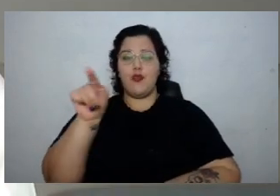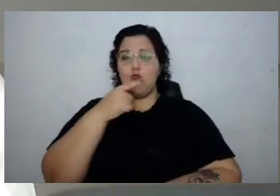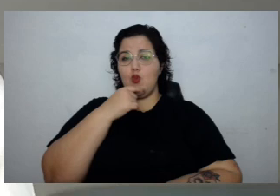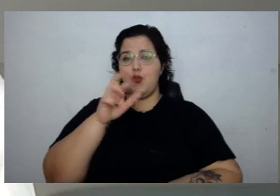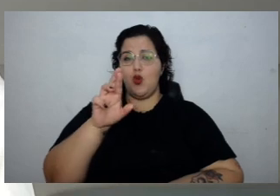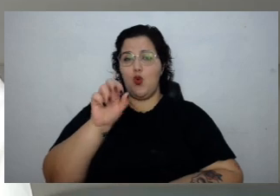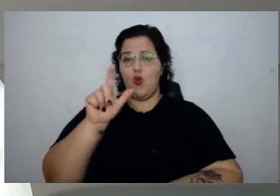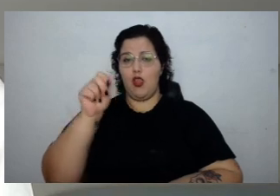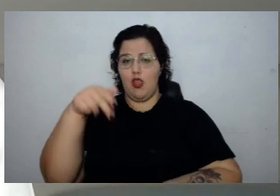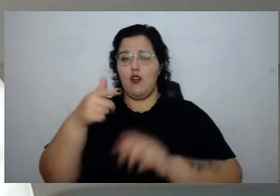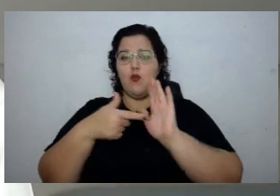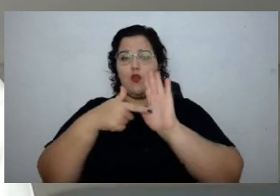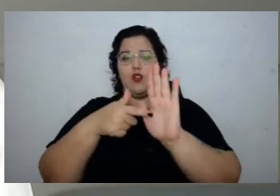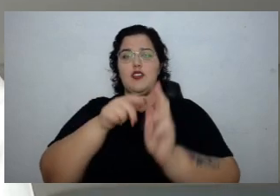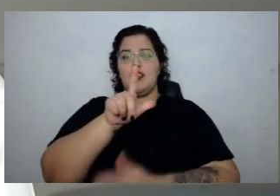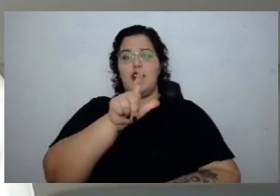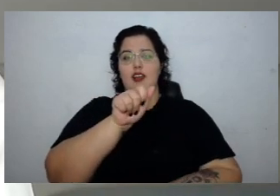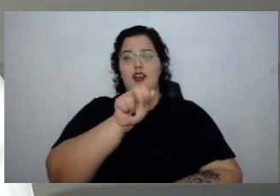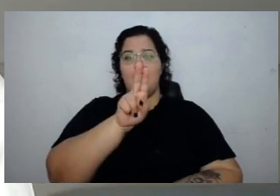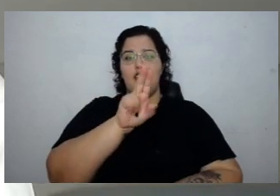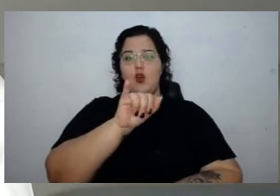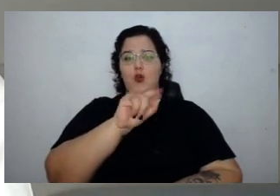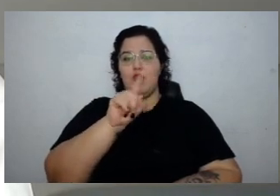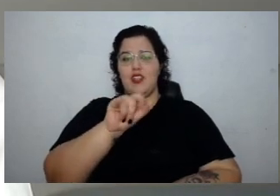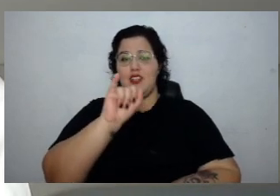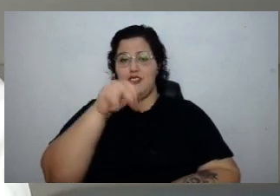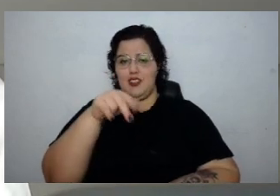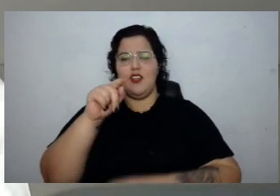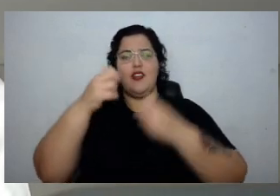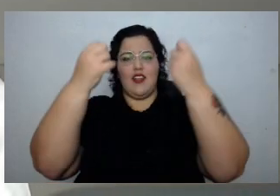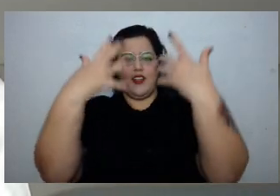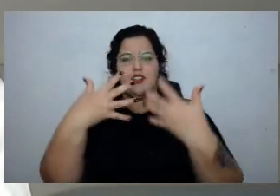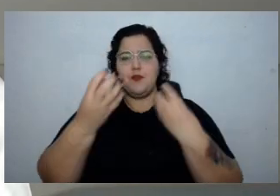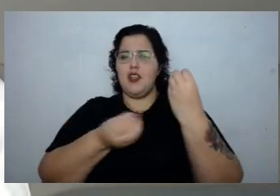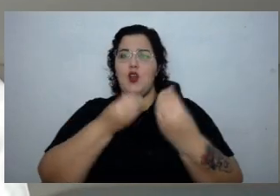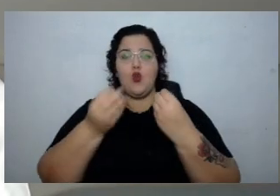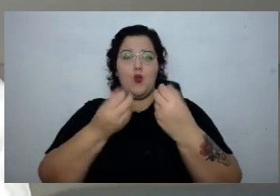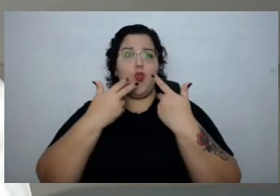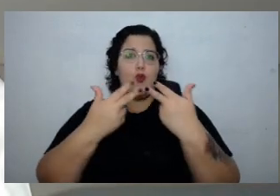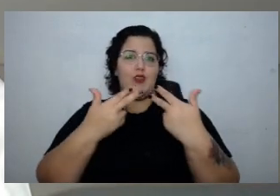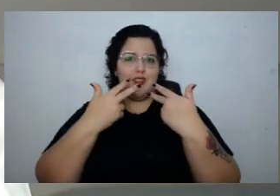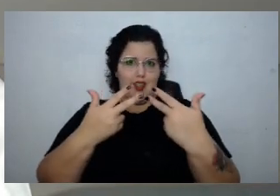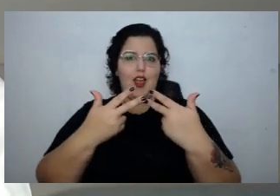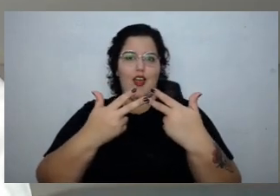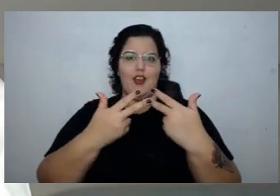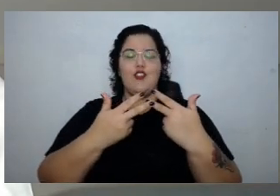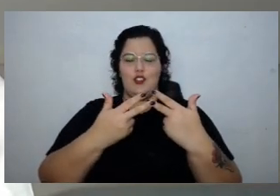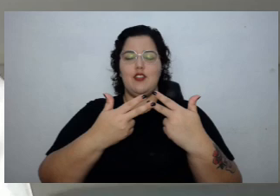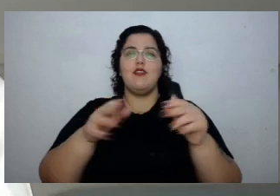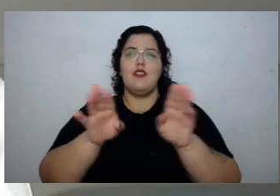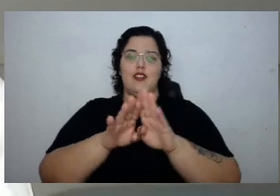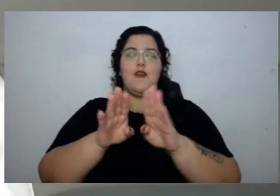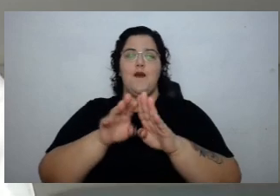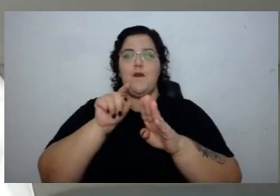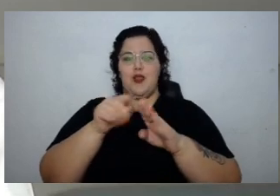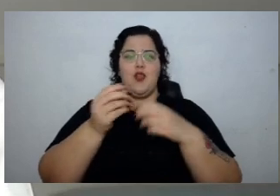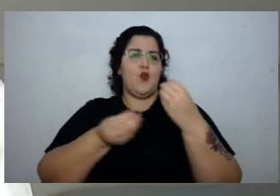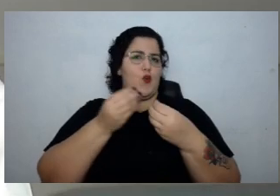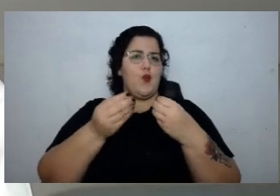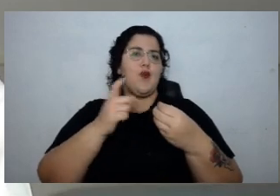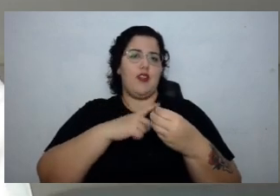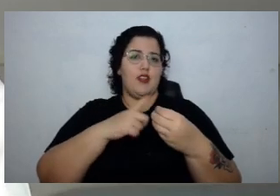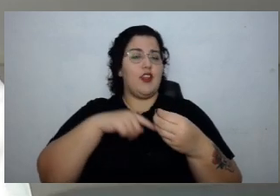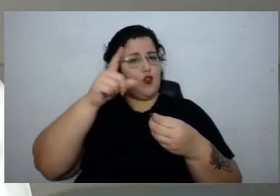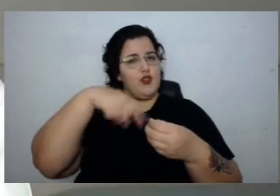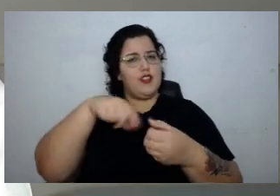vai trazer para a gente as imagens da Lauisen, laudos para isenções, e aí eu já volto para te contar a novidade sobre esse presente do Diário